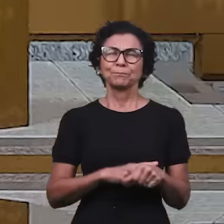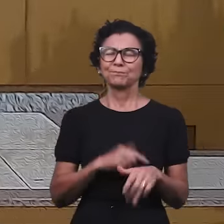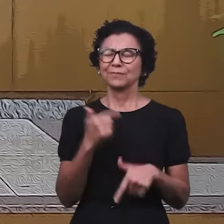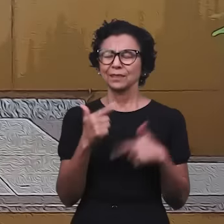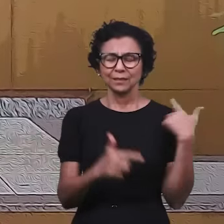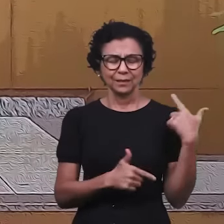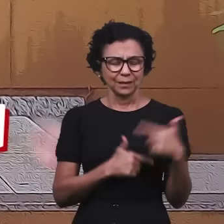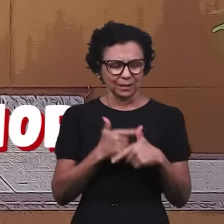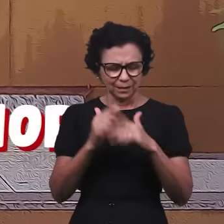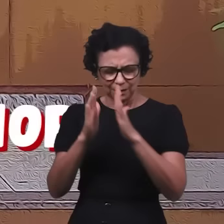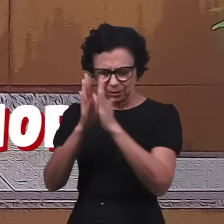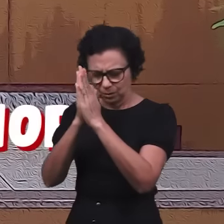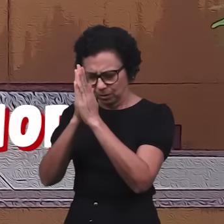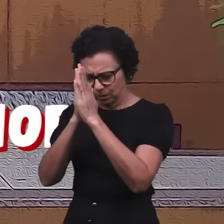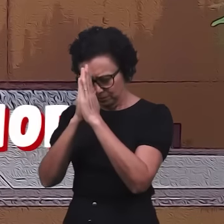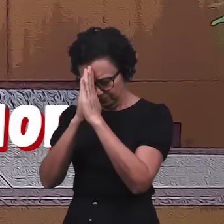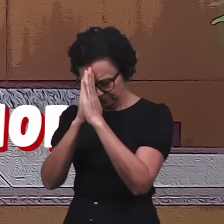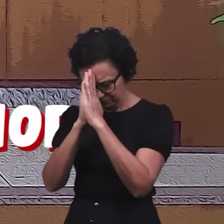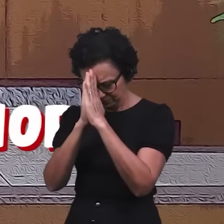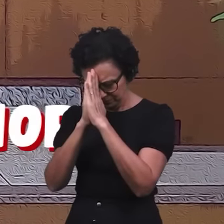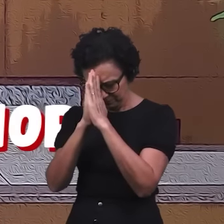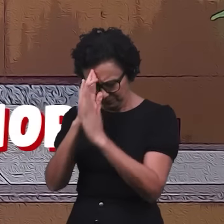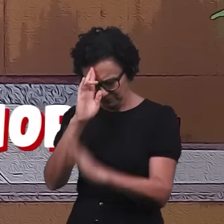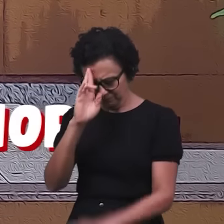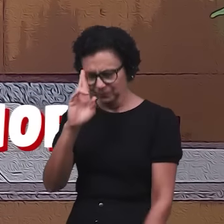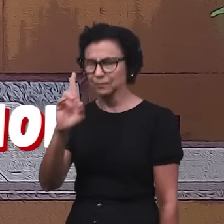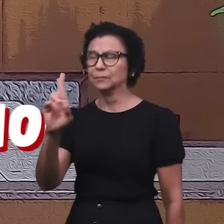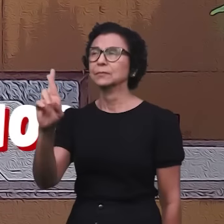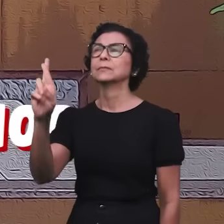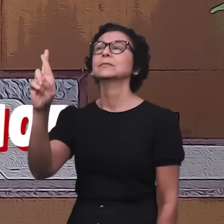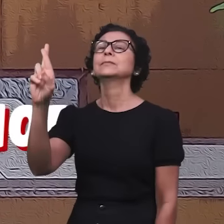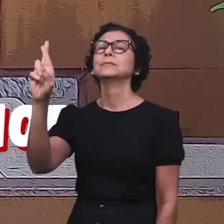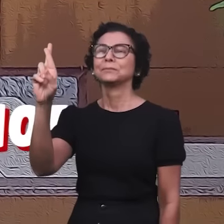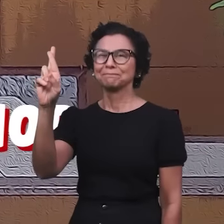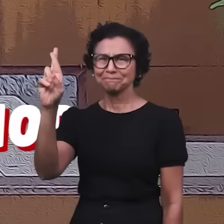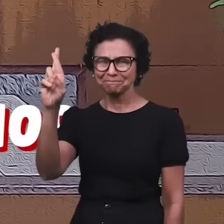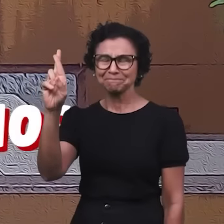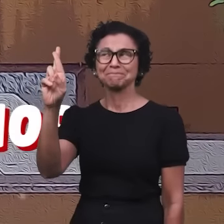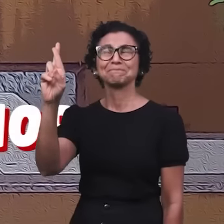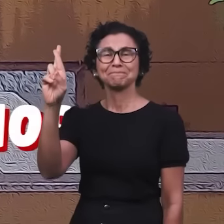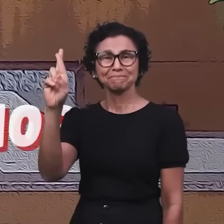Na batalha eu oro ao Senhor.